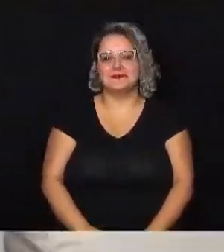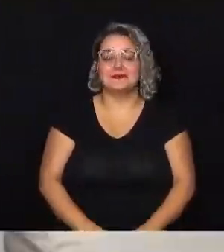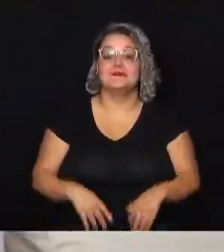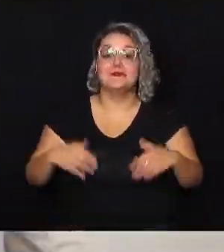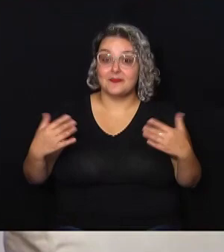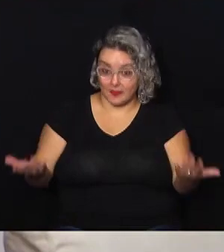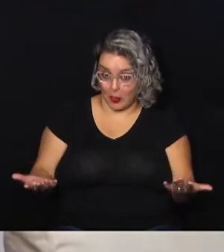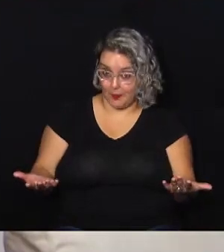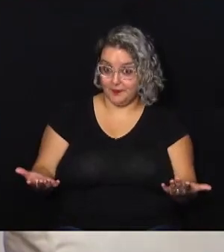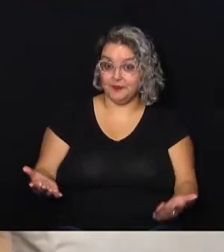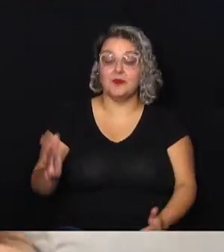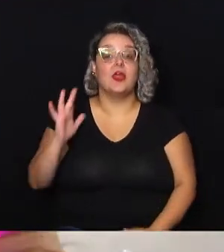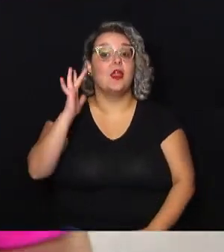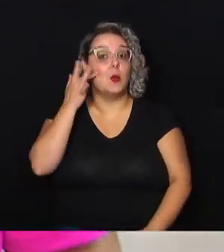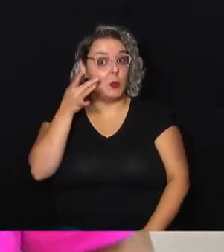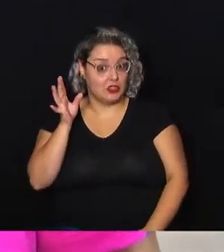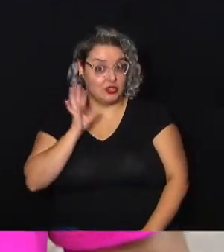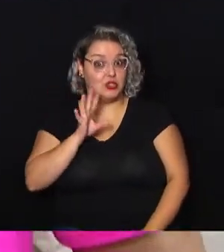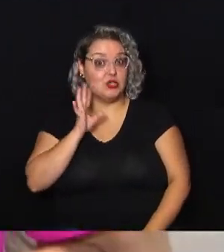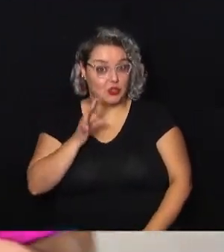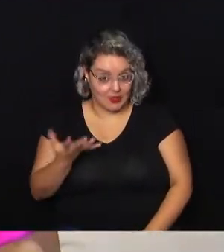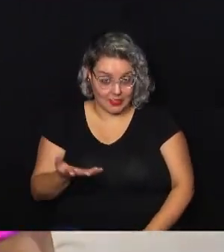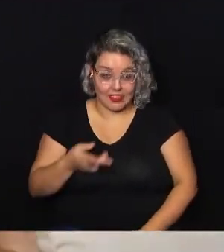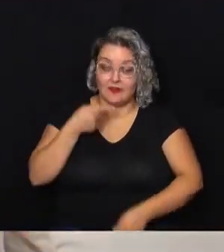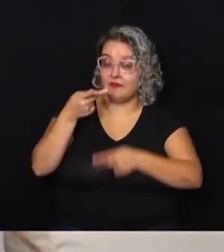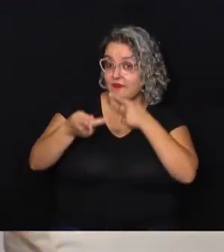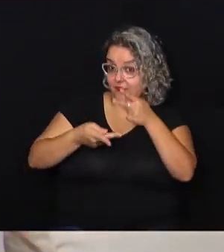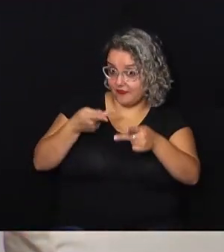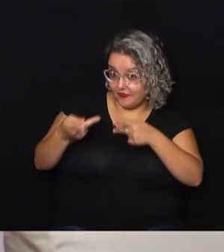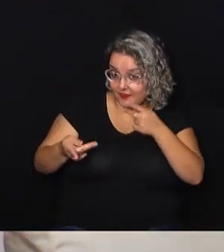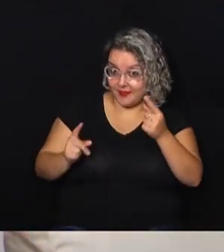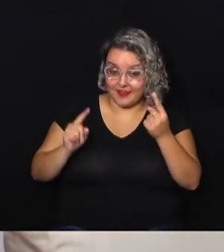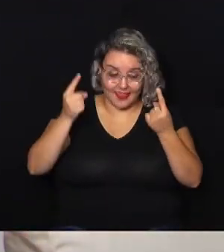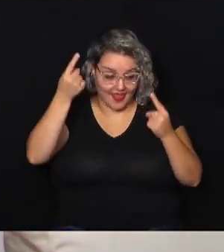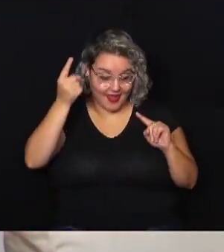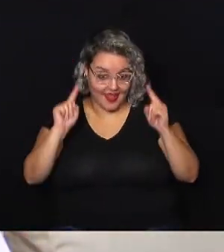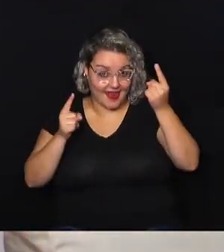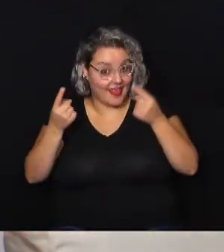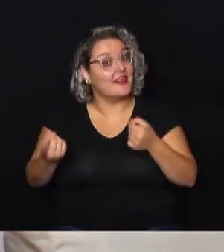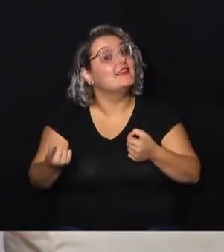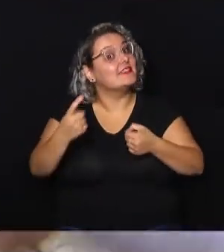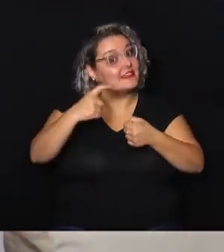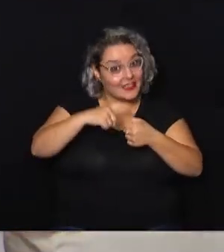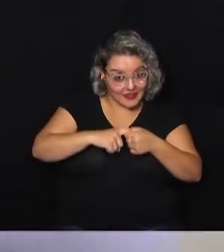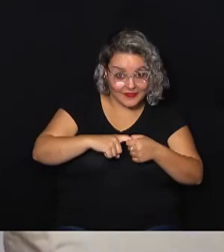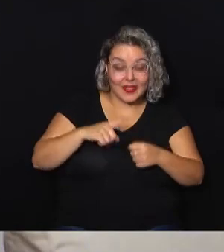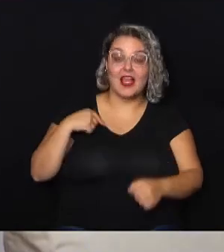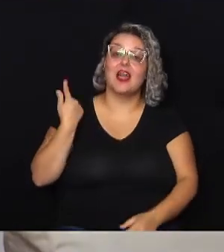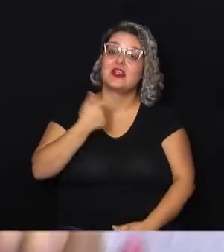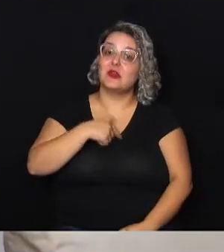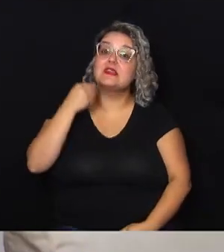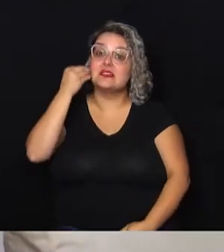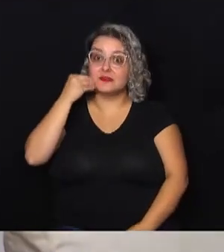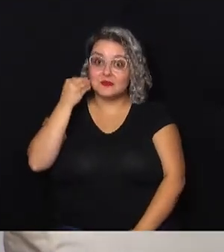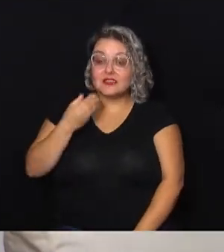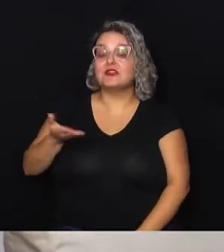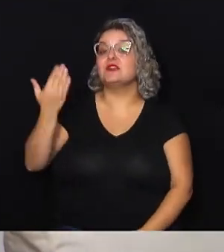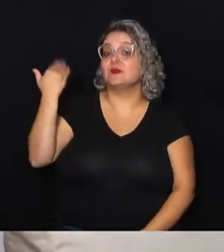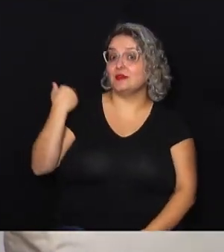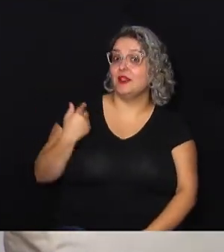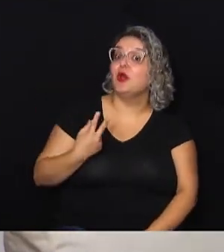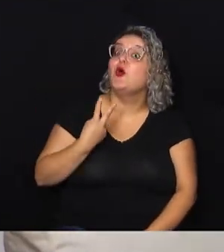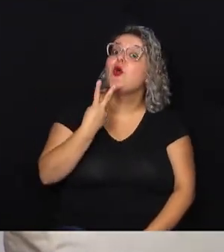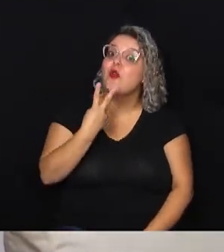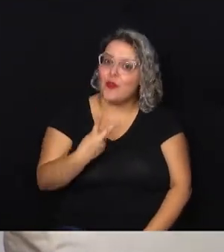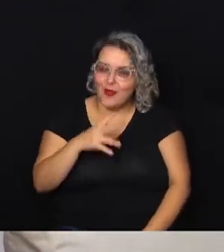Olha, eu acho que é muito legal a gente reforçar que é o Carnaval da Retomada. Então, a nossa experiência, que nós já vivemos 2 finais de semana